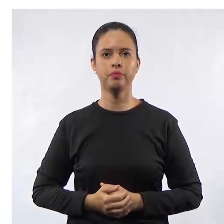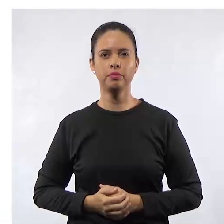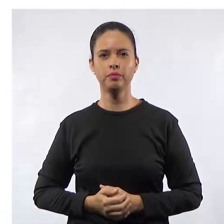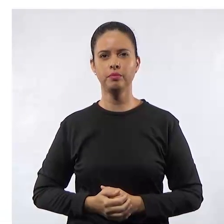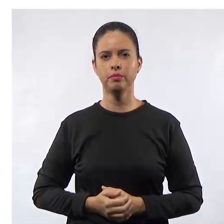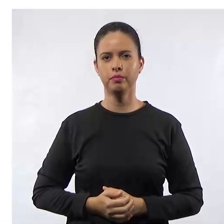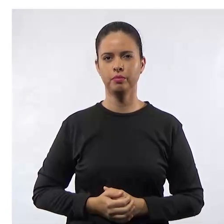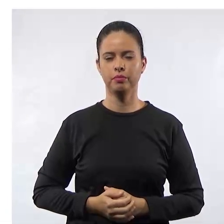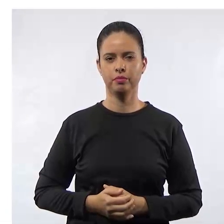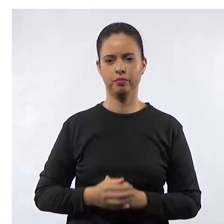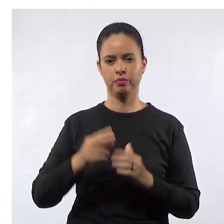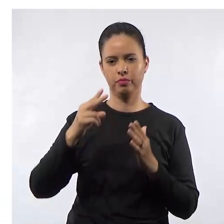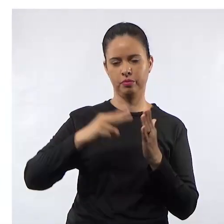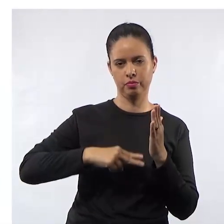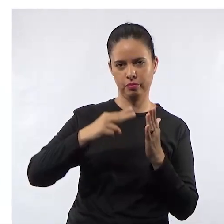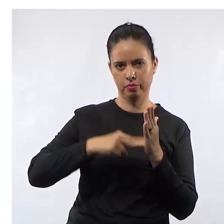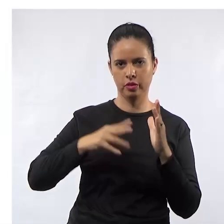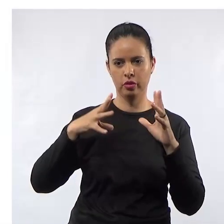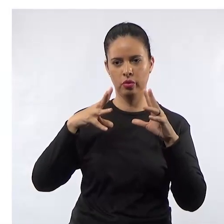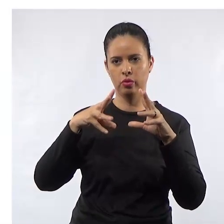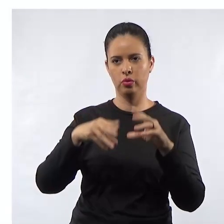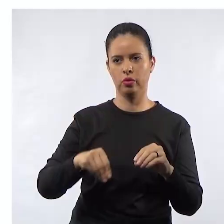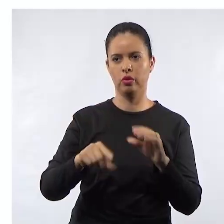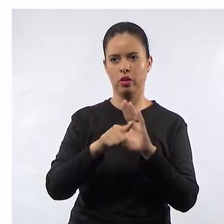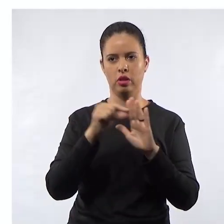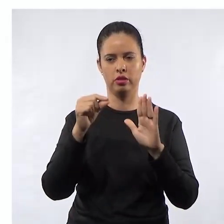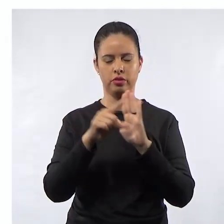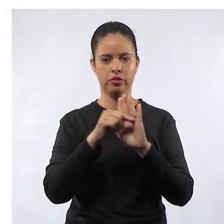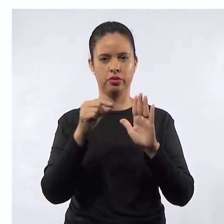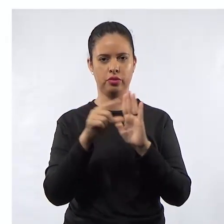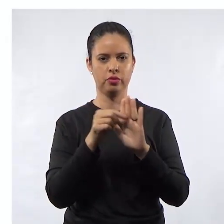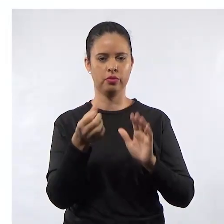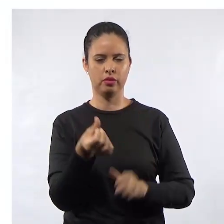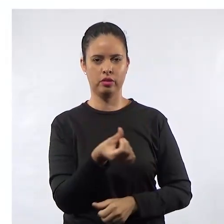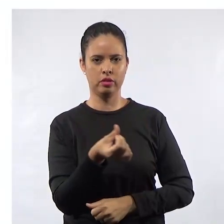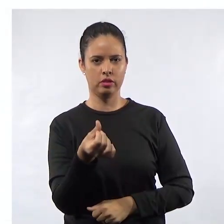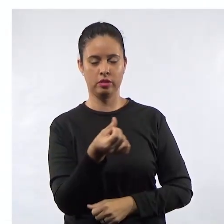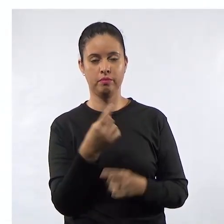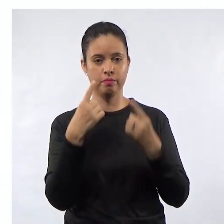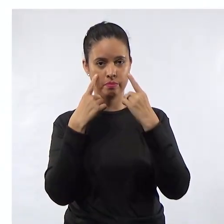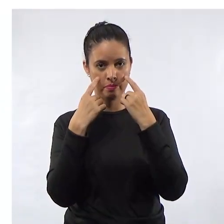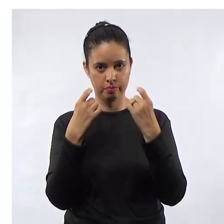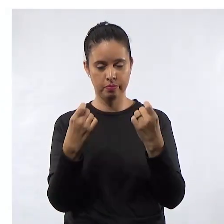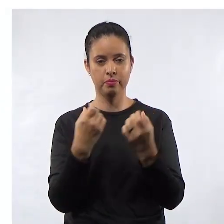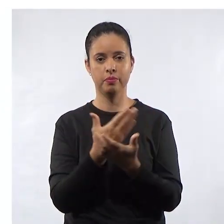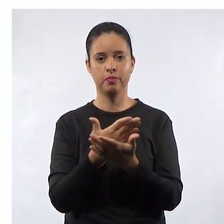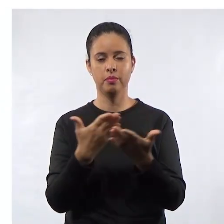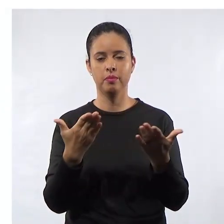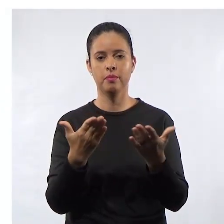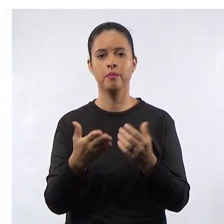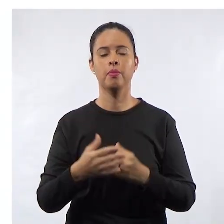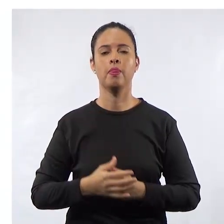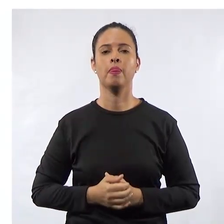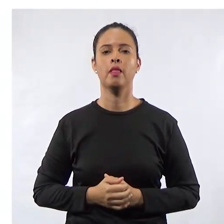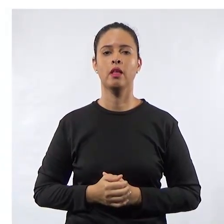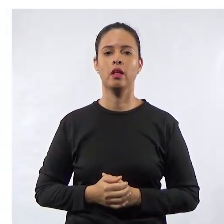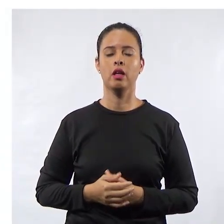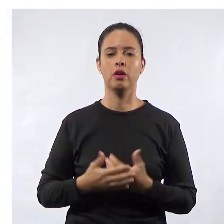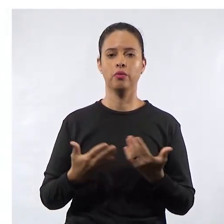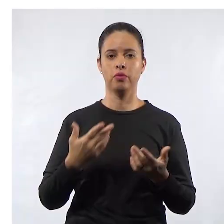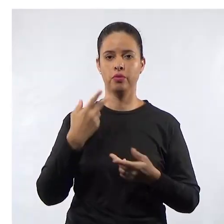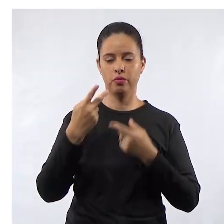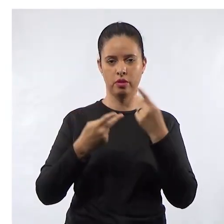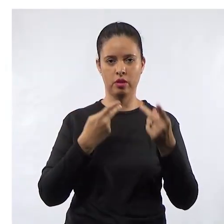ou excessiva, tá? E aí façam a leitura de todo esse rol do artigo 6º, que também é bem interessante para vocês, tá